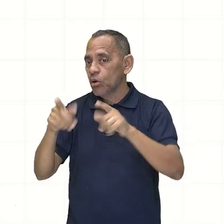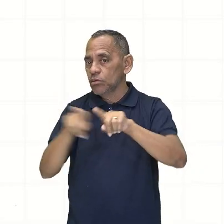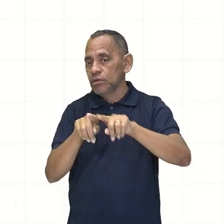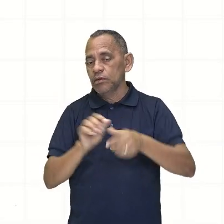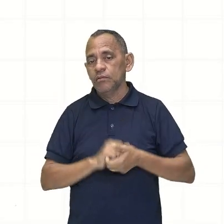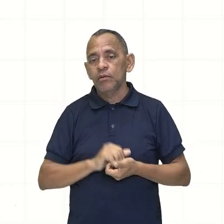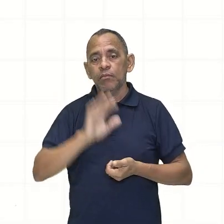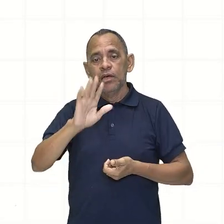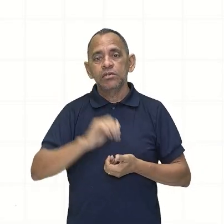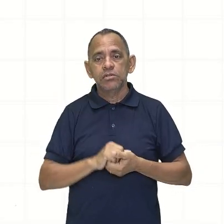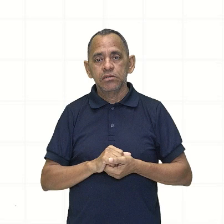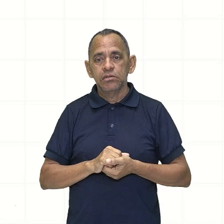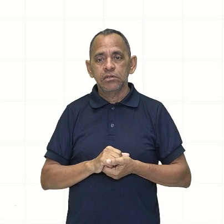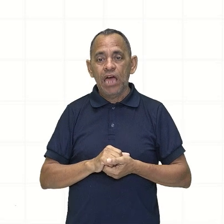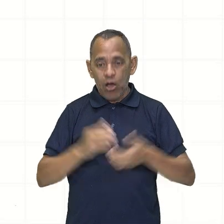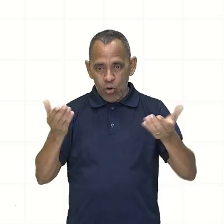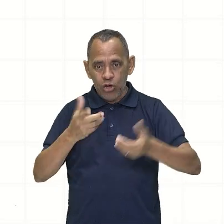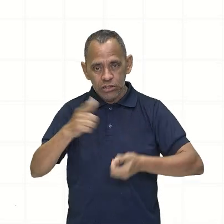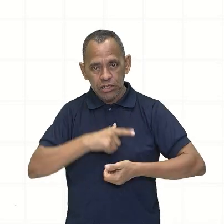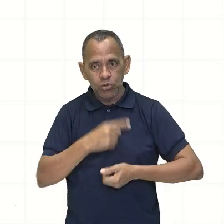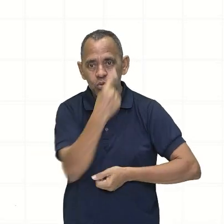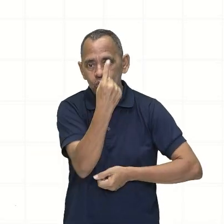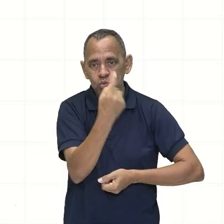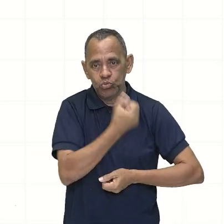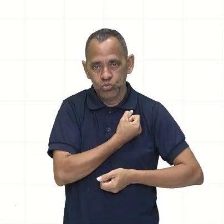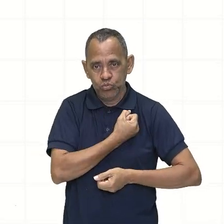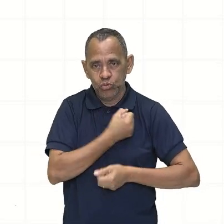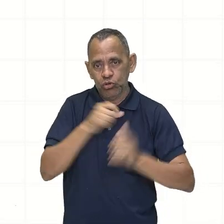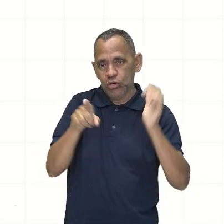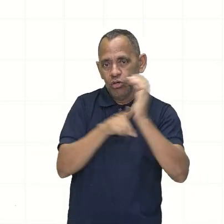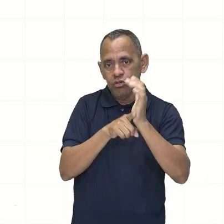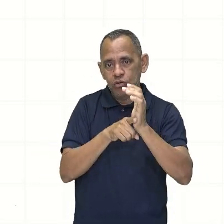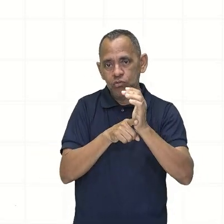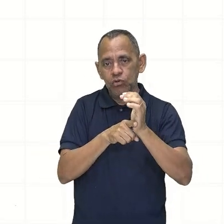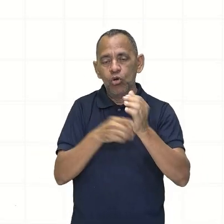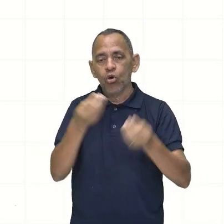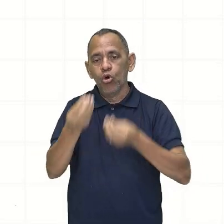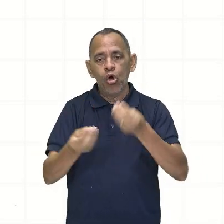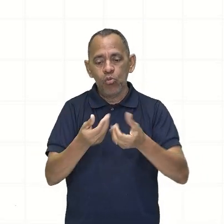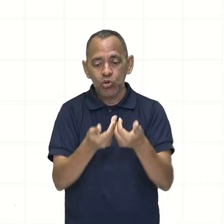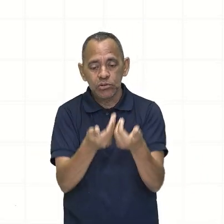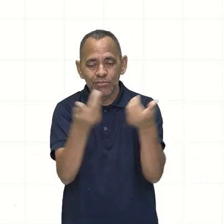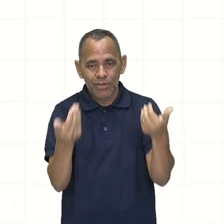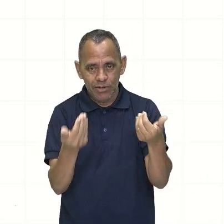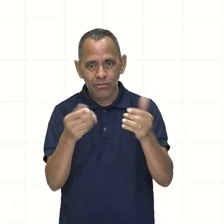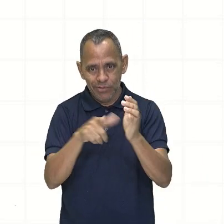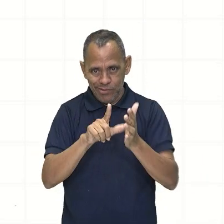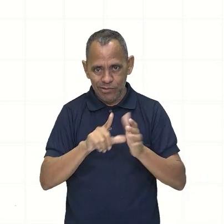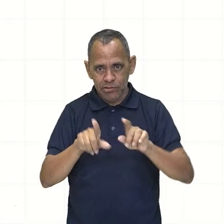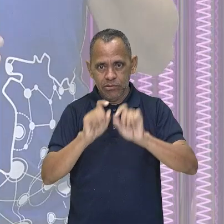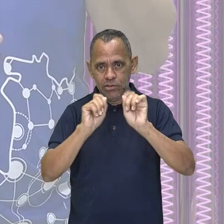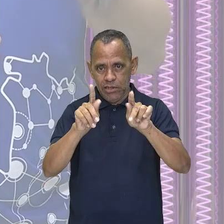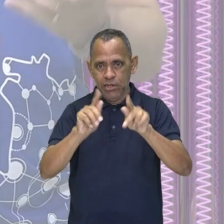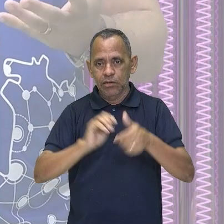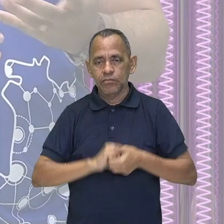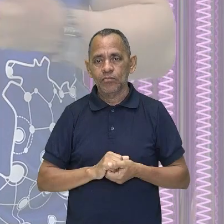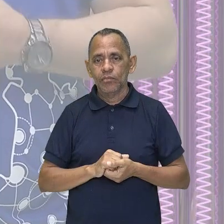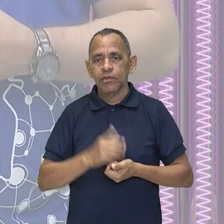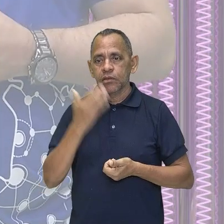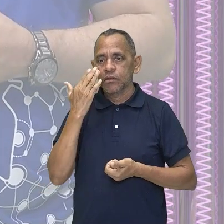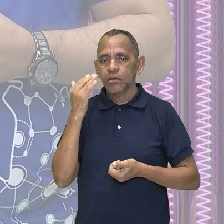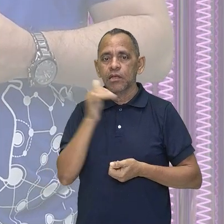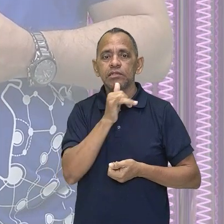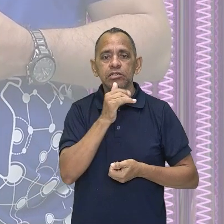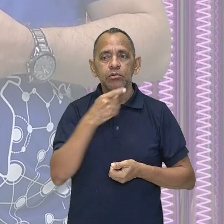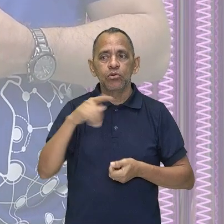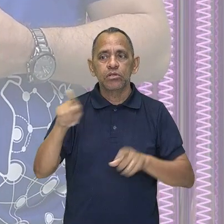agora, quando tem apenas um número negativo, basta eu separar. Tá bom? Então, vamos aí ver mais exemplos